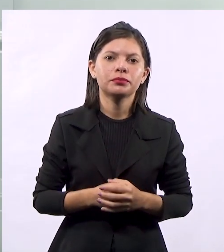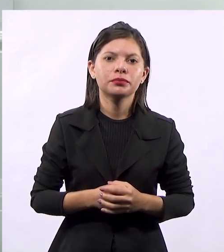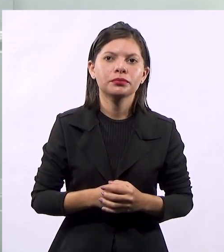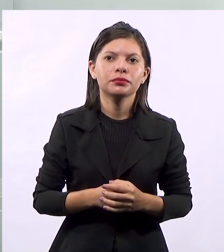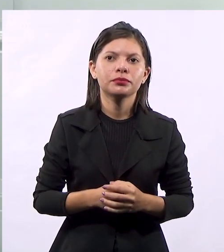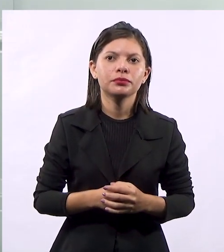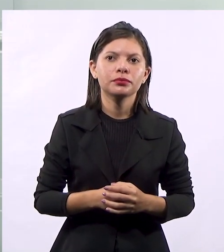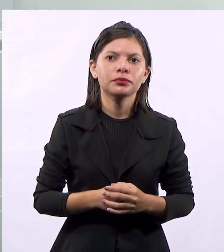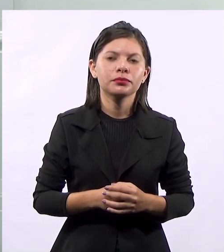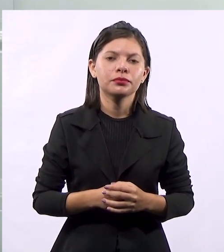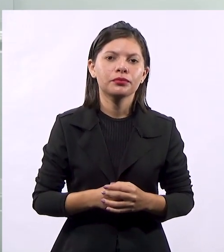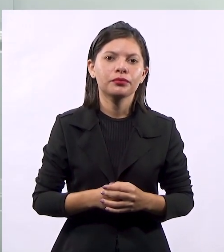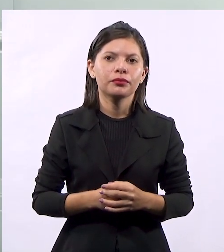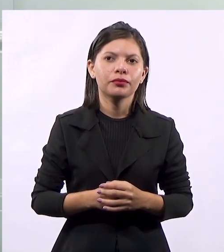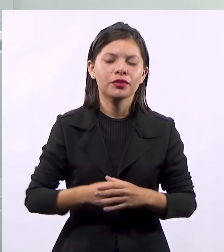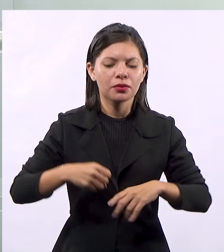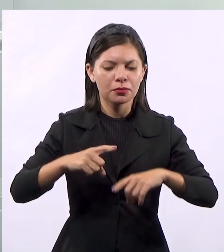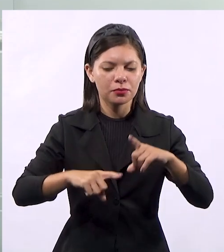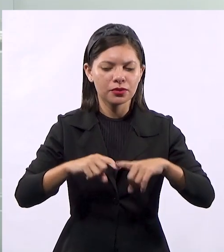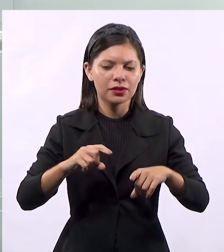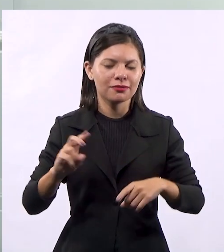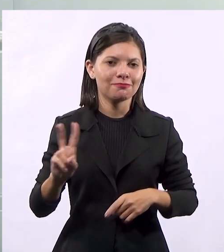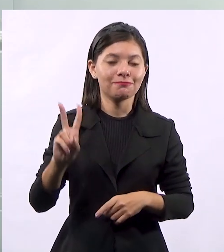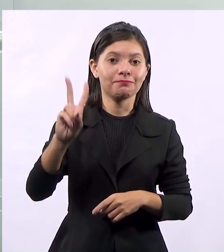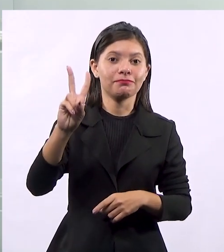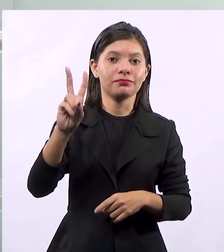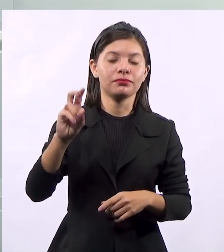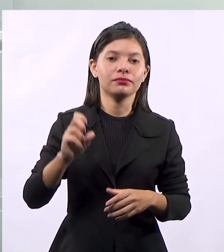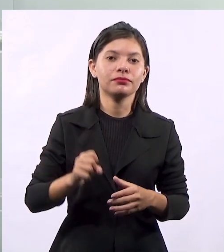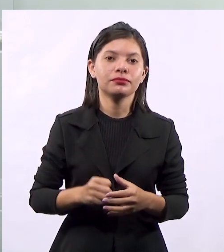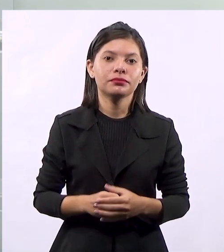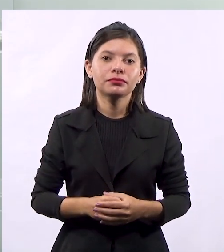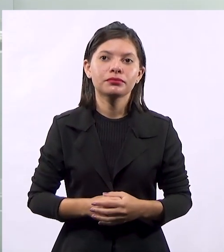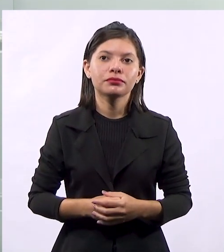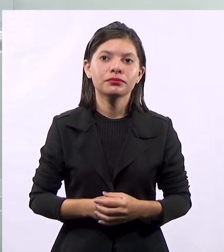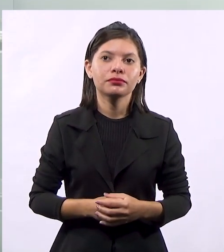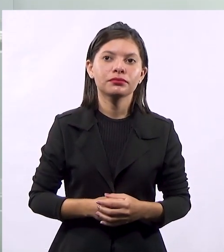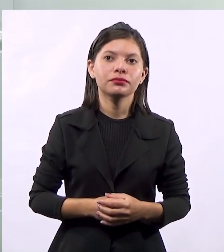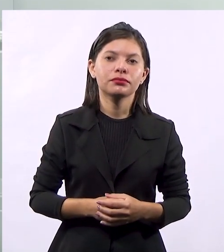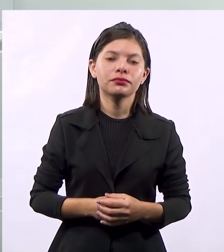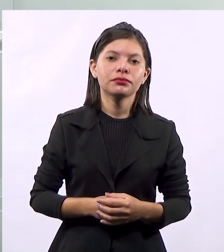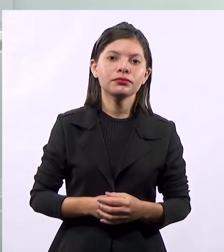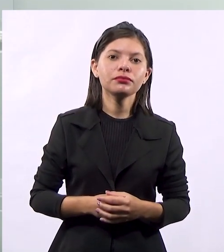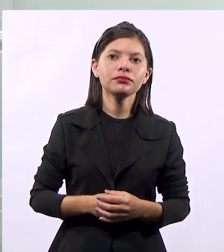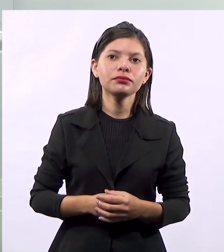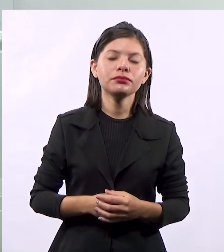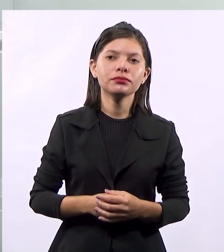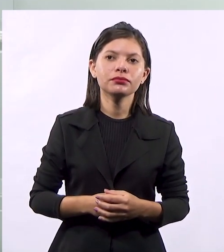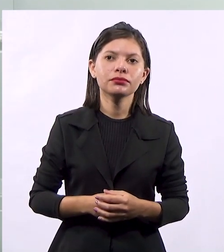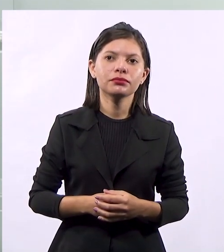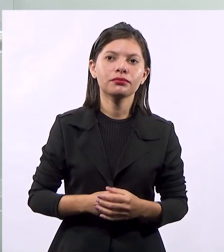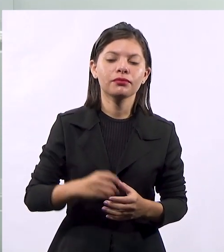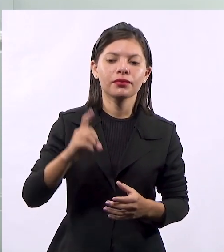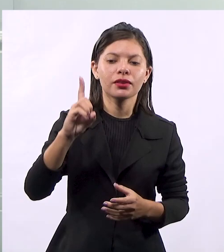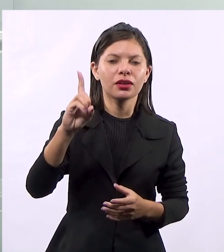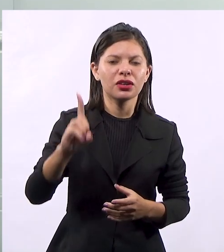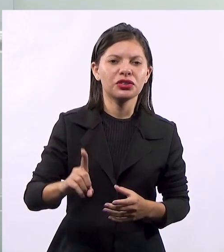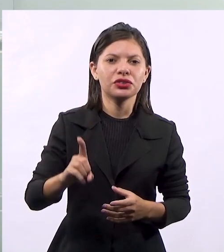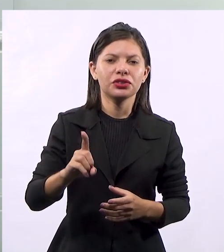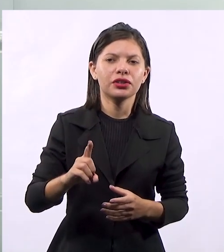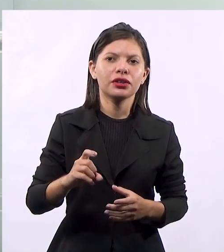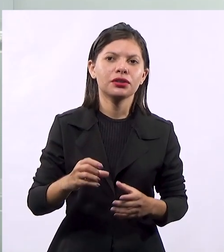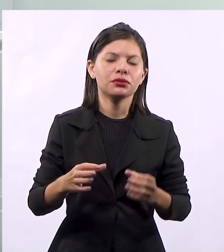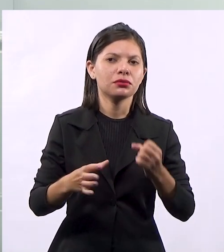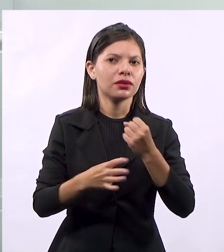o que é legislação e como essas relações se estabelecem a partir do processo de representação de uma